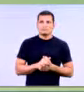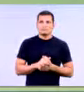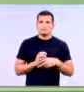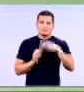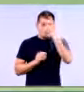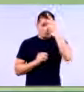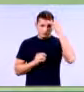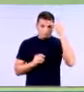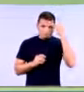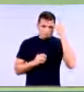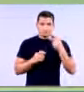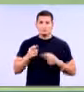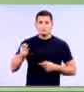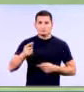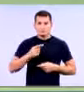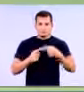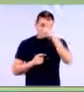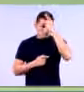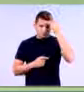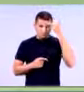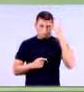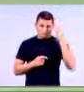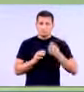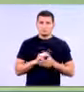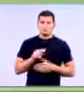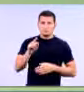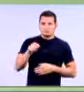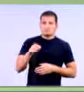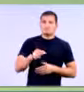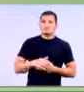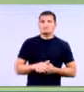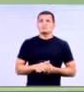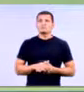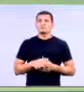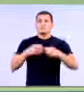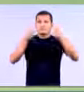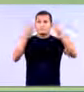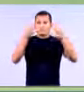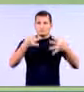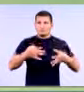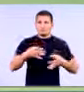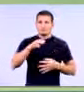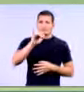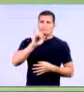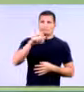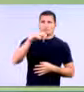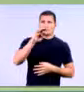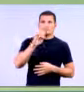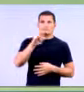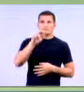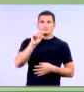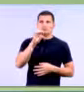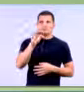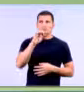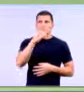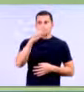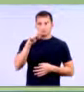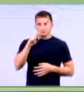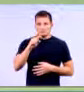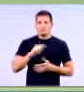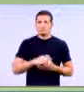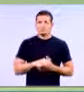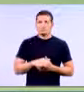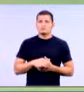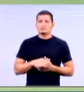sujeitos. Portanto, essa definição de interação e de cooperação engloba